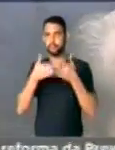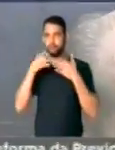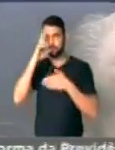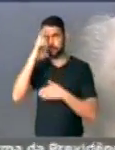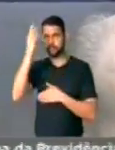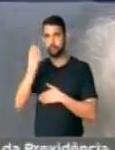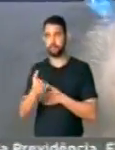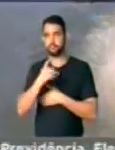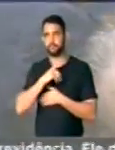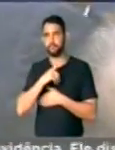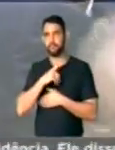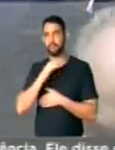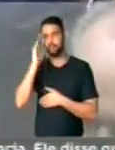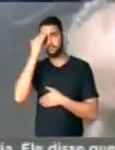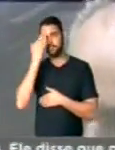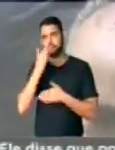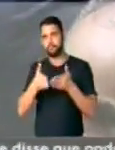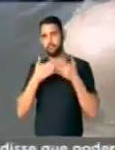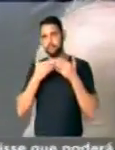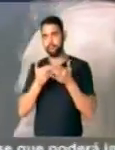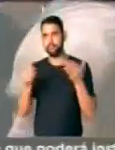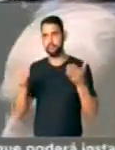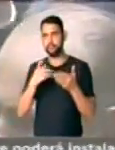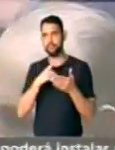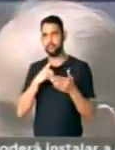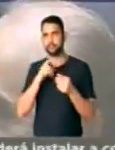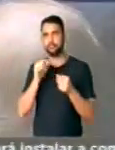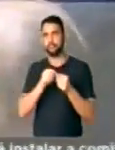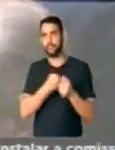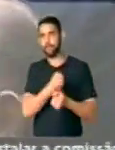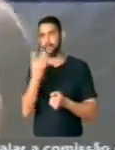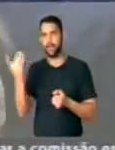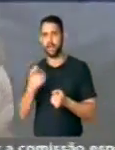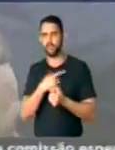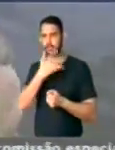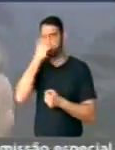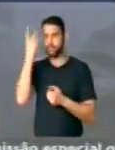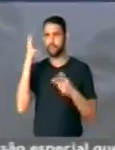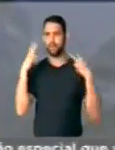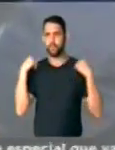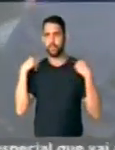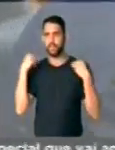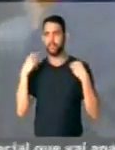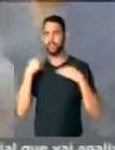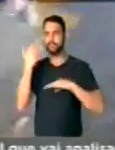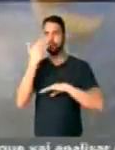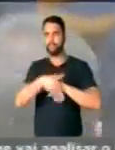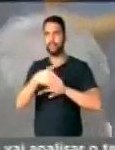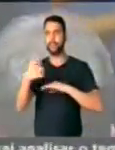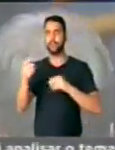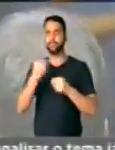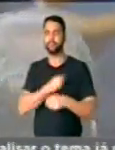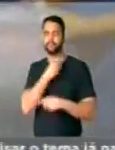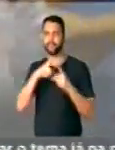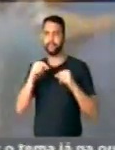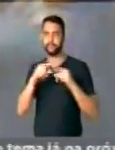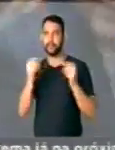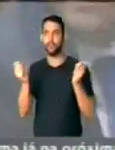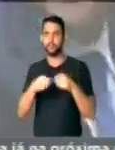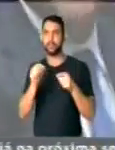solicitar a Vossa Excelência, com a compreensão de Vossa Excelência, são milhares de taxistas que estão aqui em Brasília, para nós